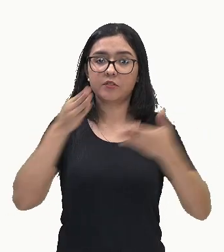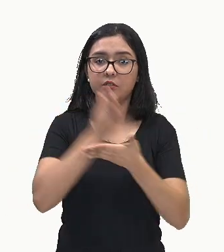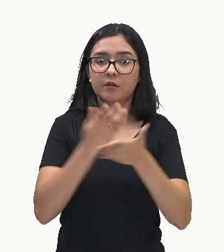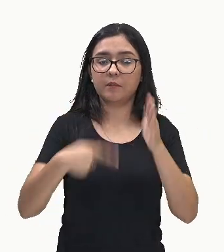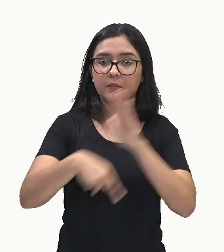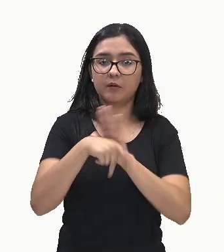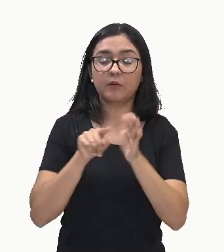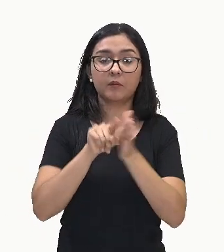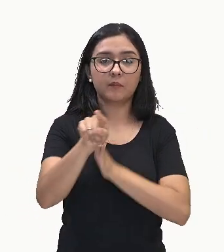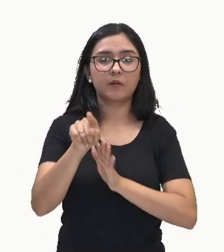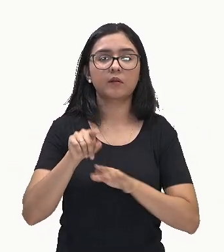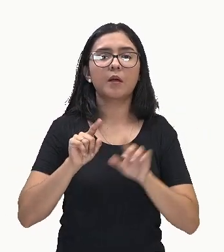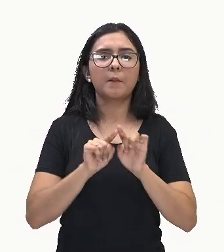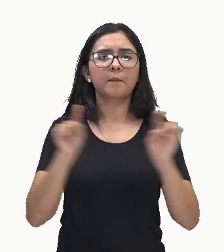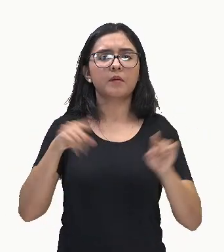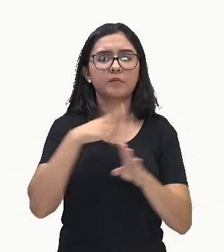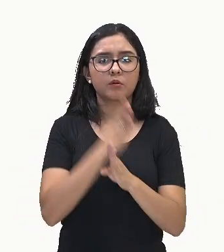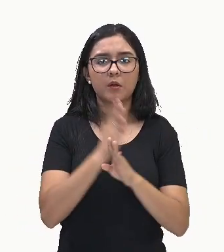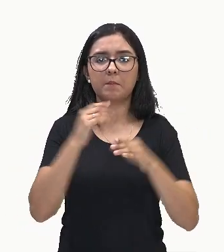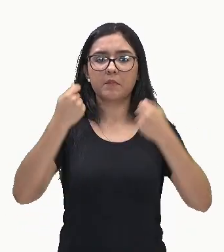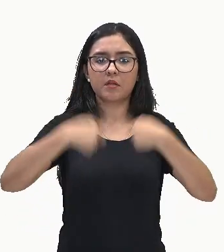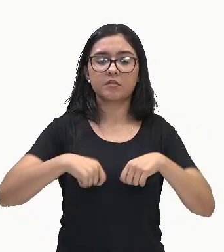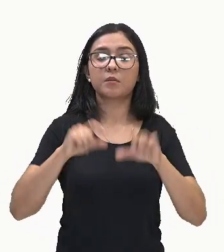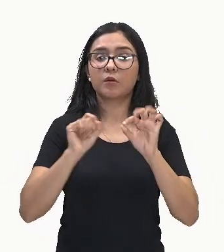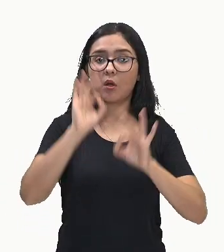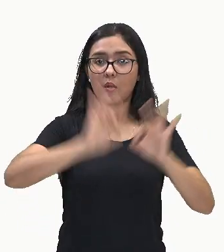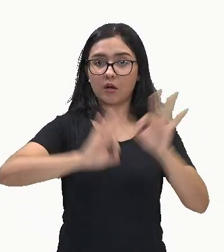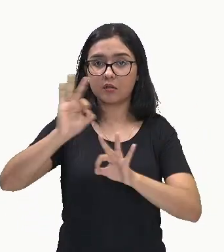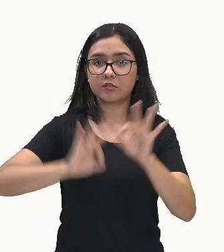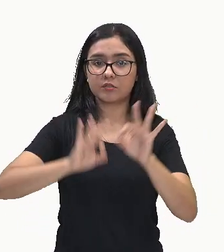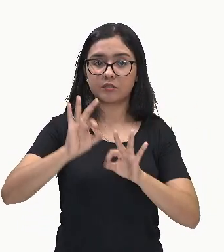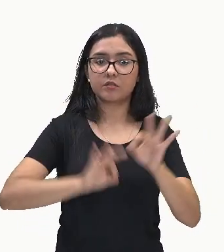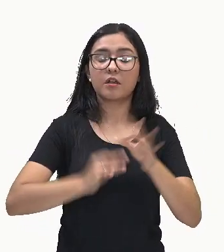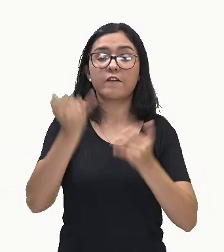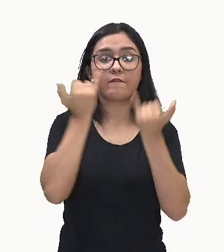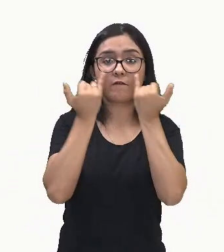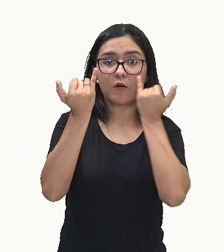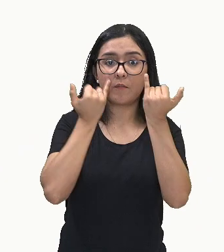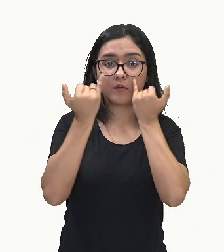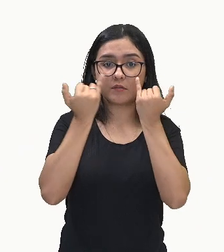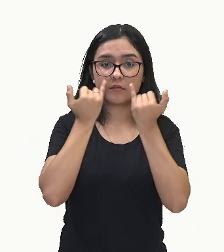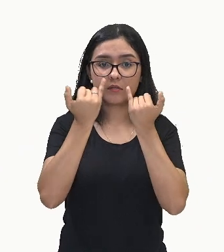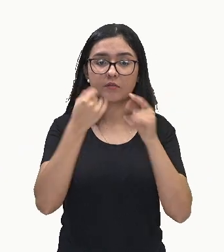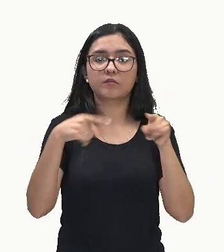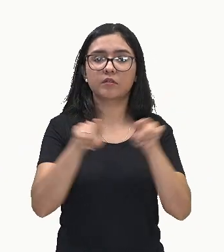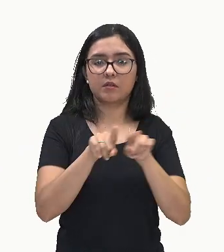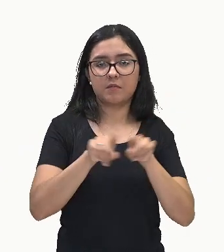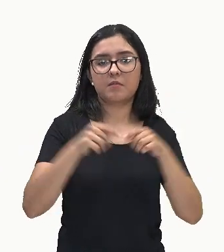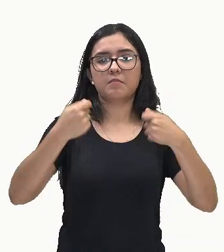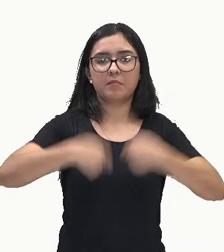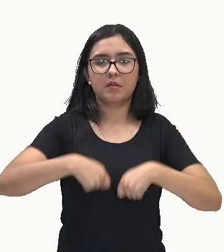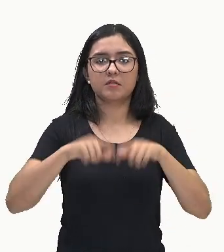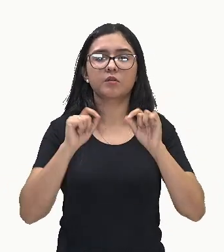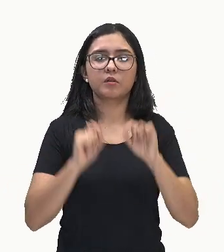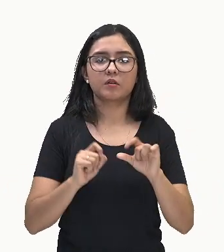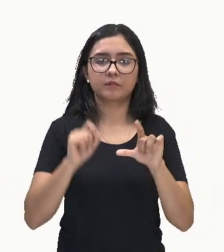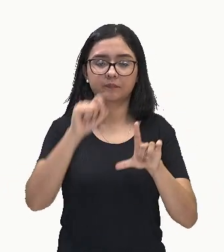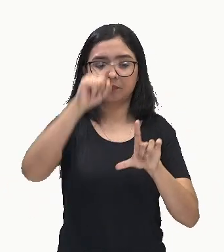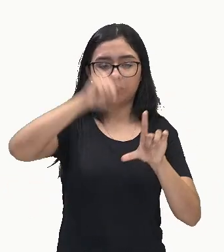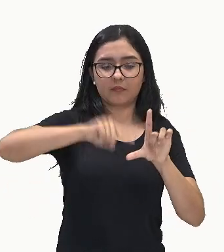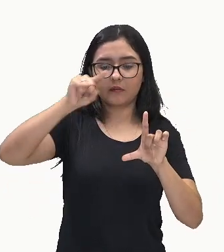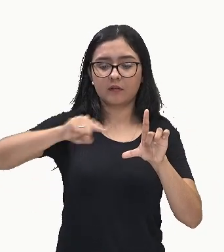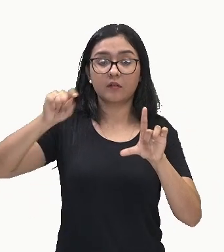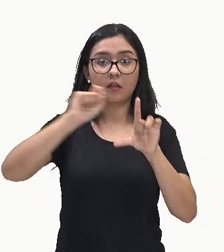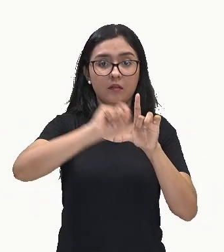mediana nós devemos primeiro organizar o quê os nossos dados em rol ou seja eles devem estar em ordem